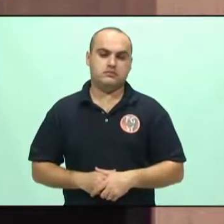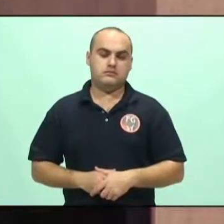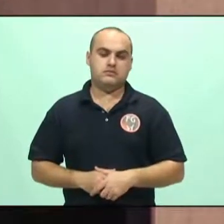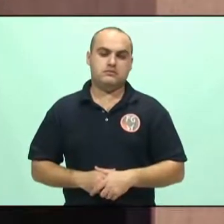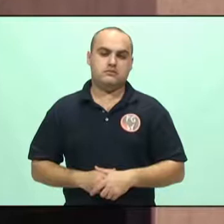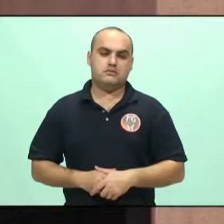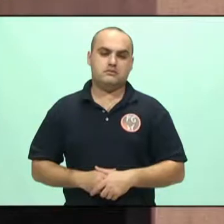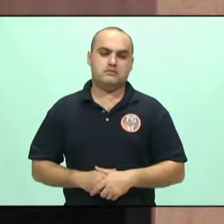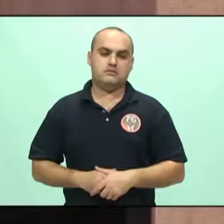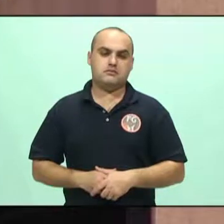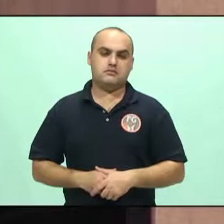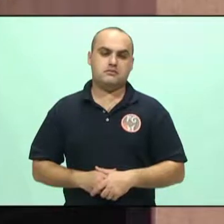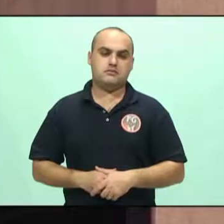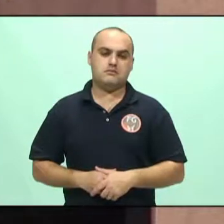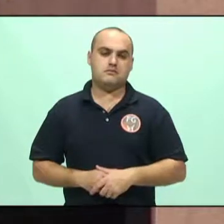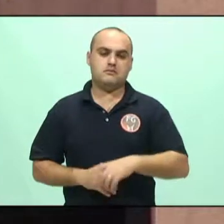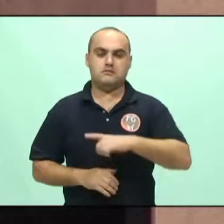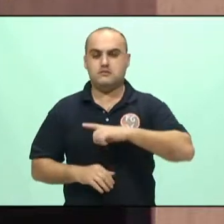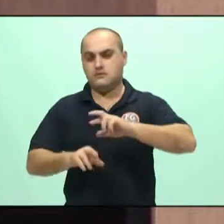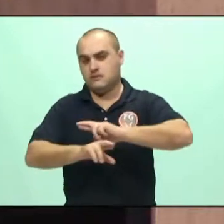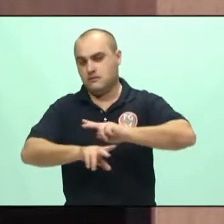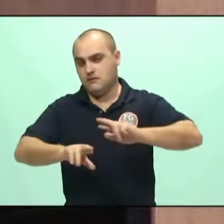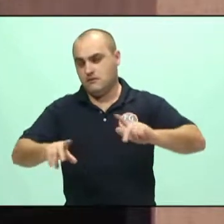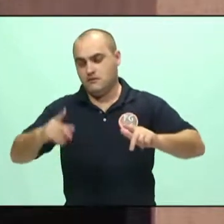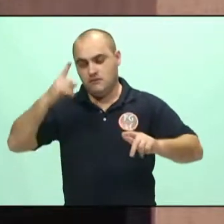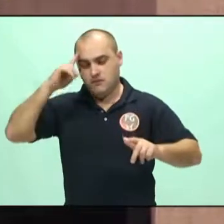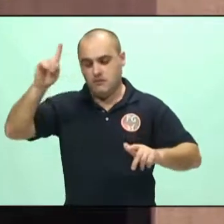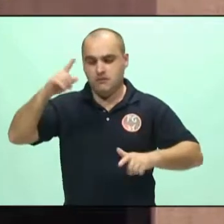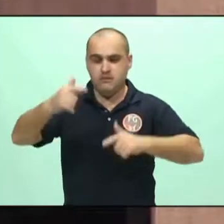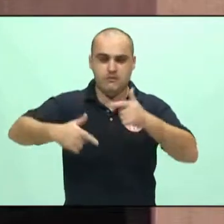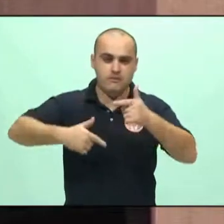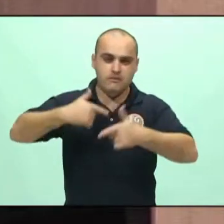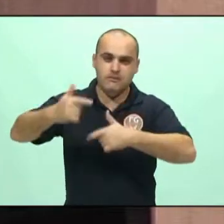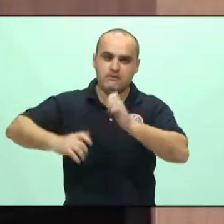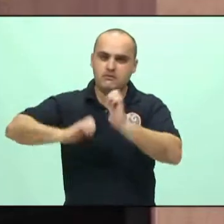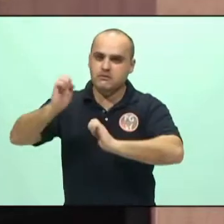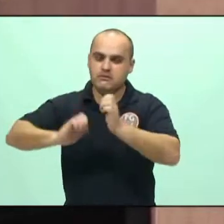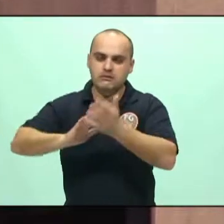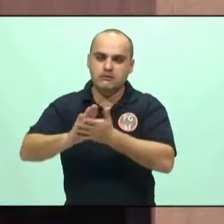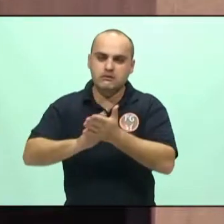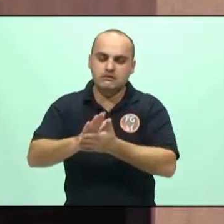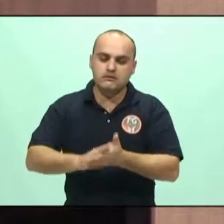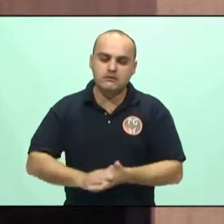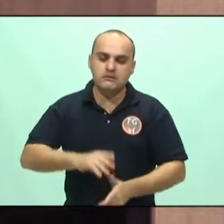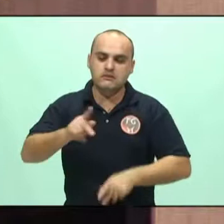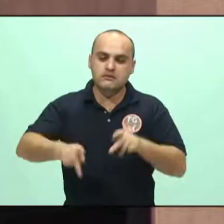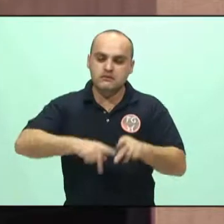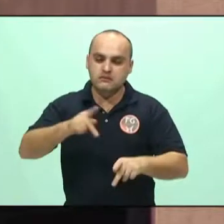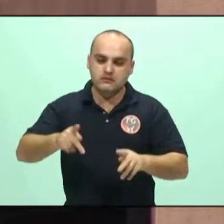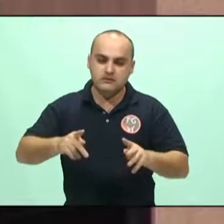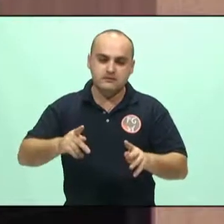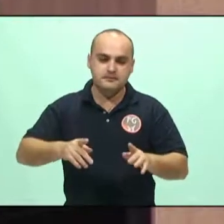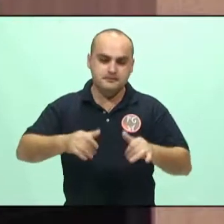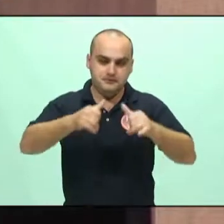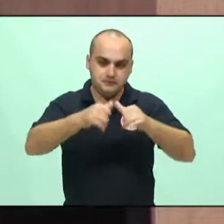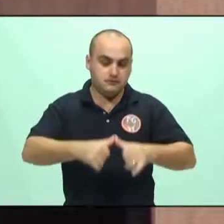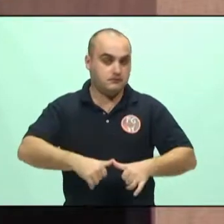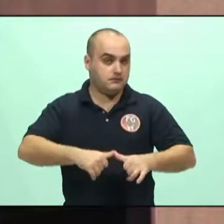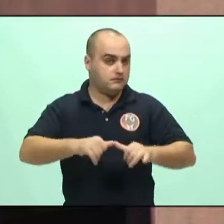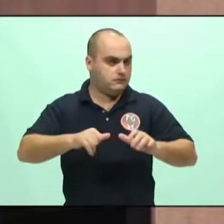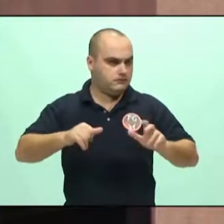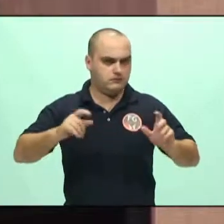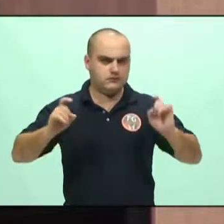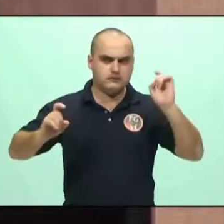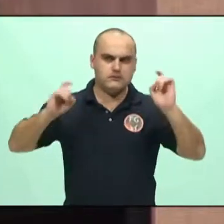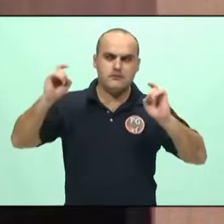ficou vários vários dias sem essa empresa tá trabalhando lá então isso assustou a população até o nosso amigo Rubens fez um